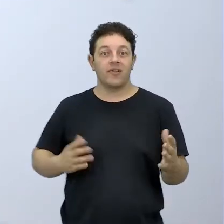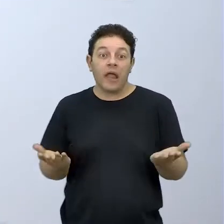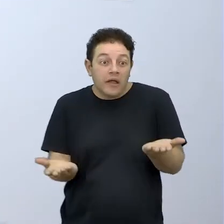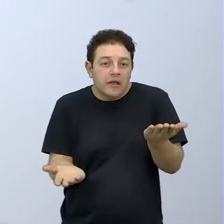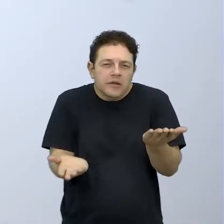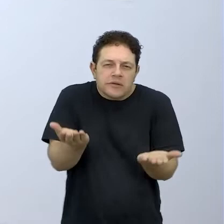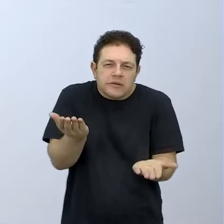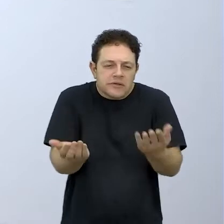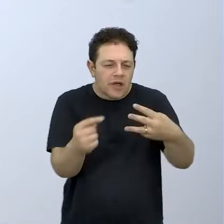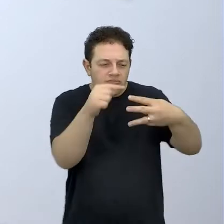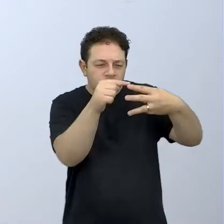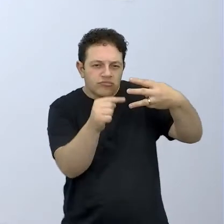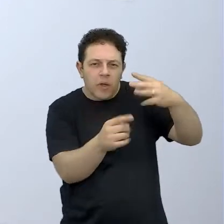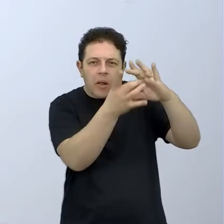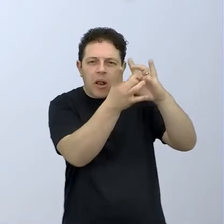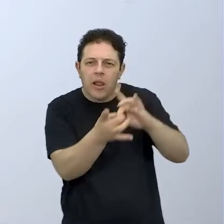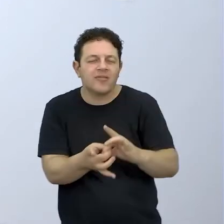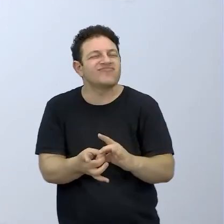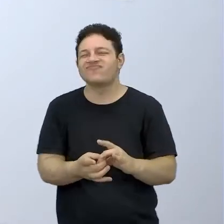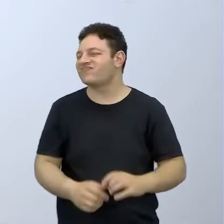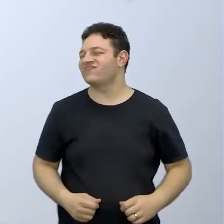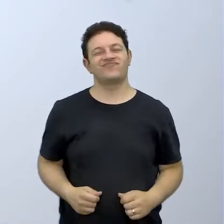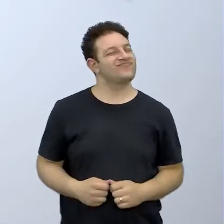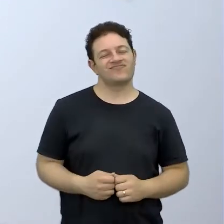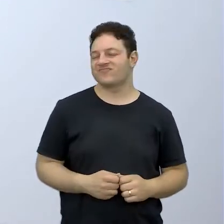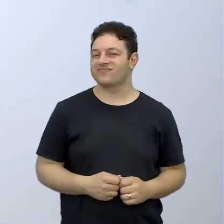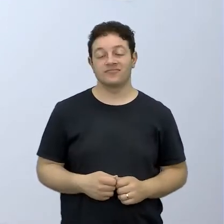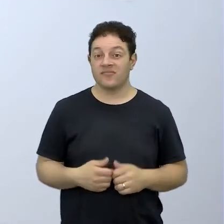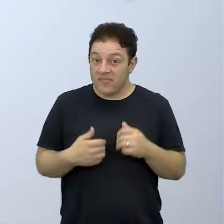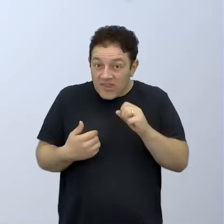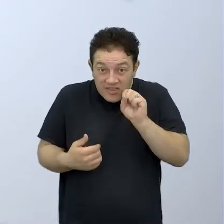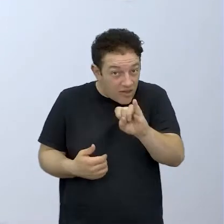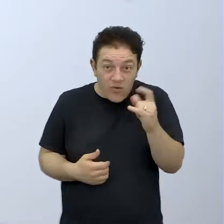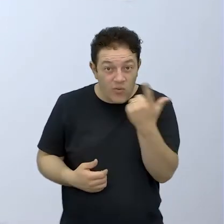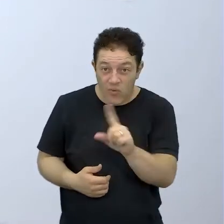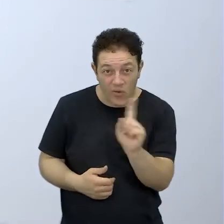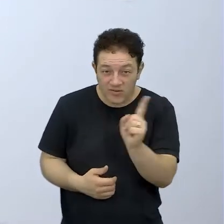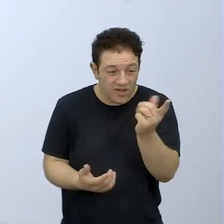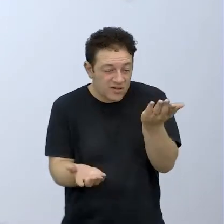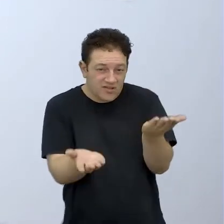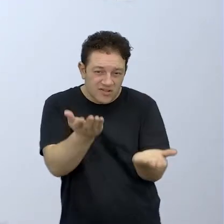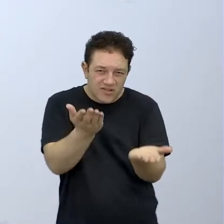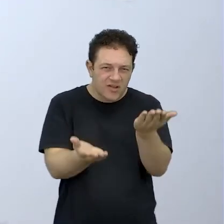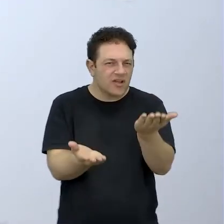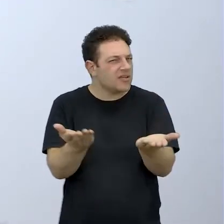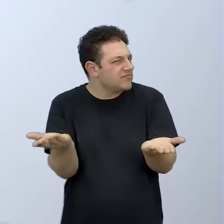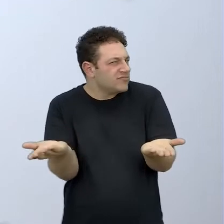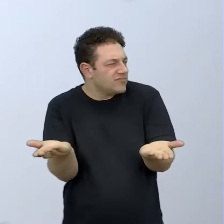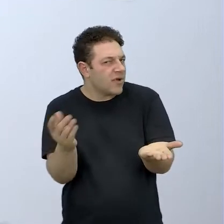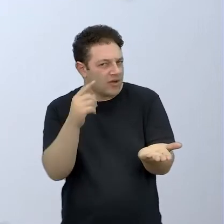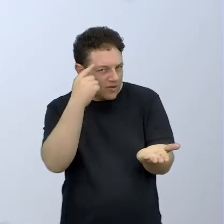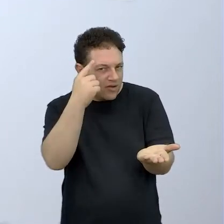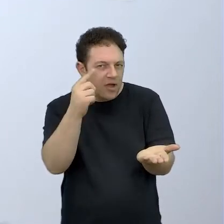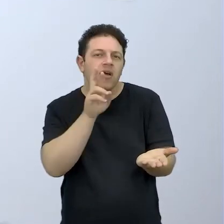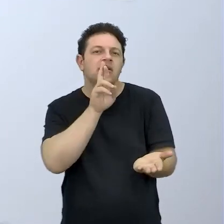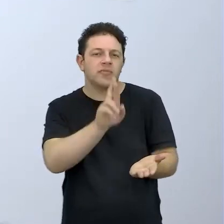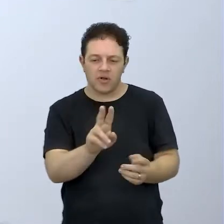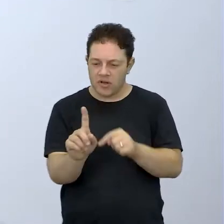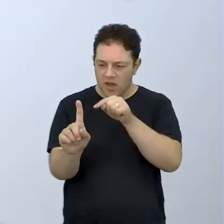equilíbrio nesse quesito. Se não há equilíbrio nesse quesito, será que eu posso dizer então que essa pessoa não